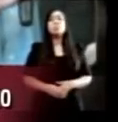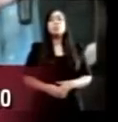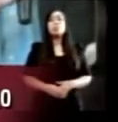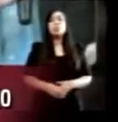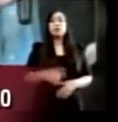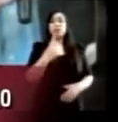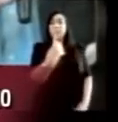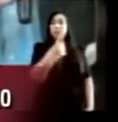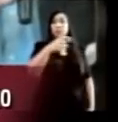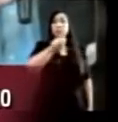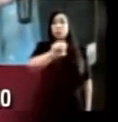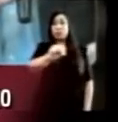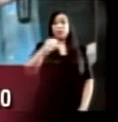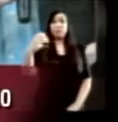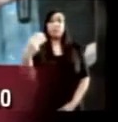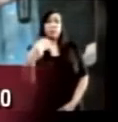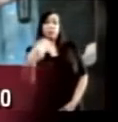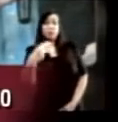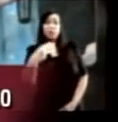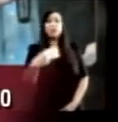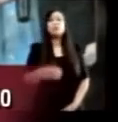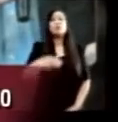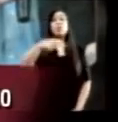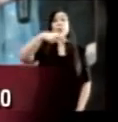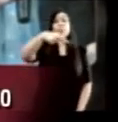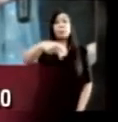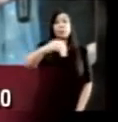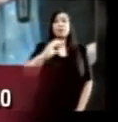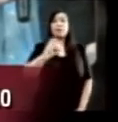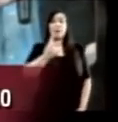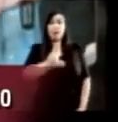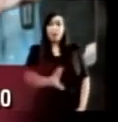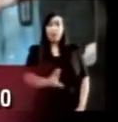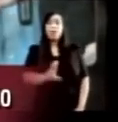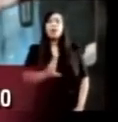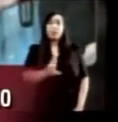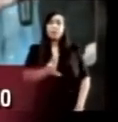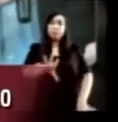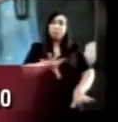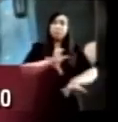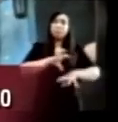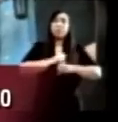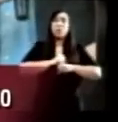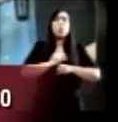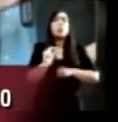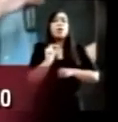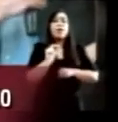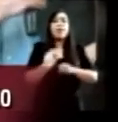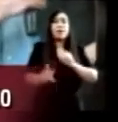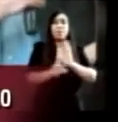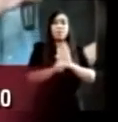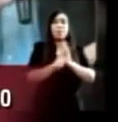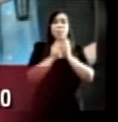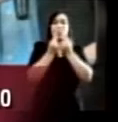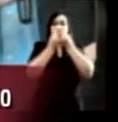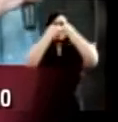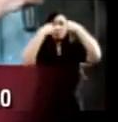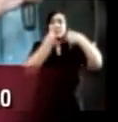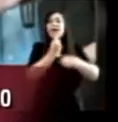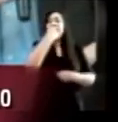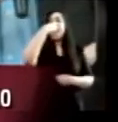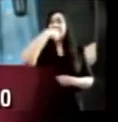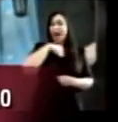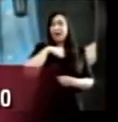E 183 foram PCR positivo, que é o exame padrão ouro